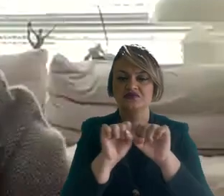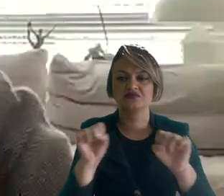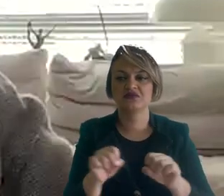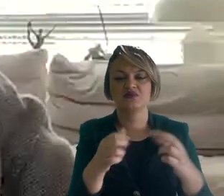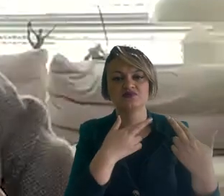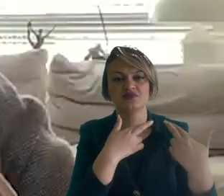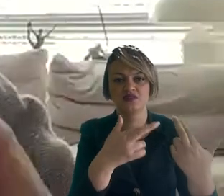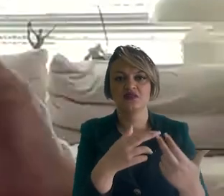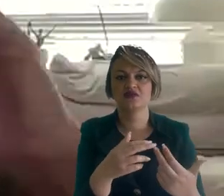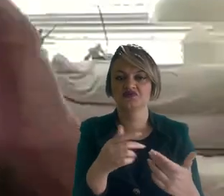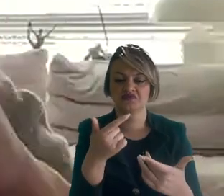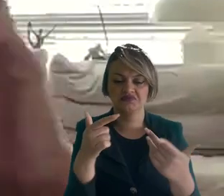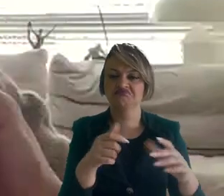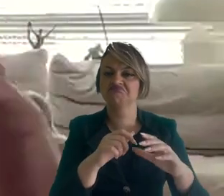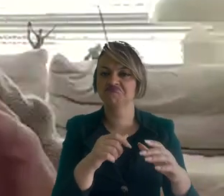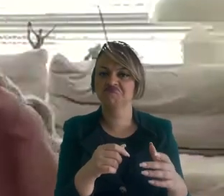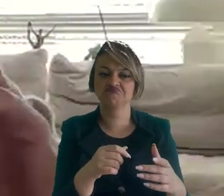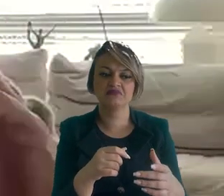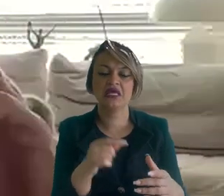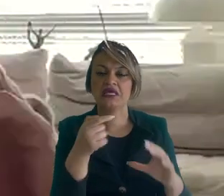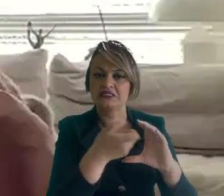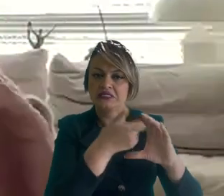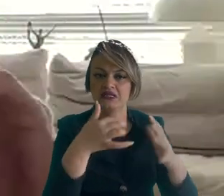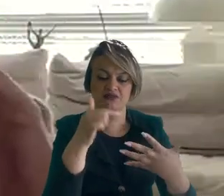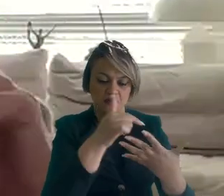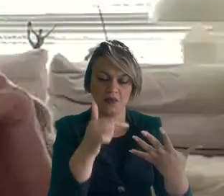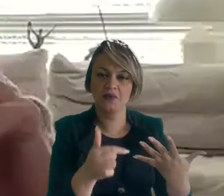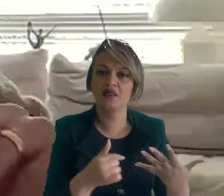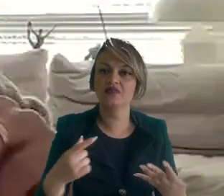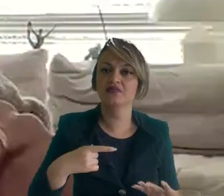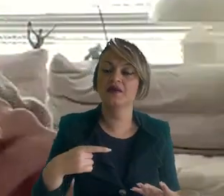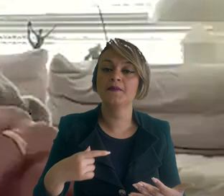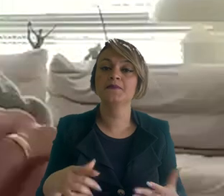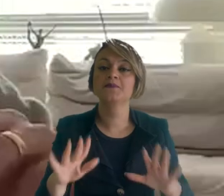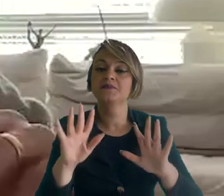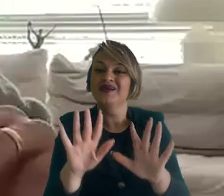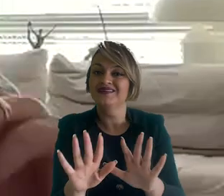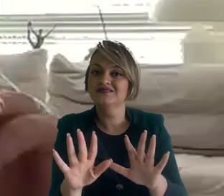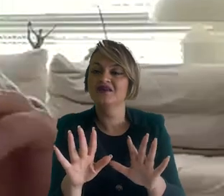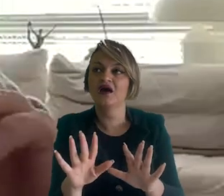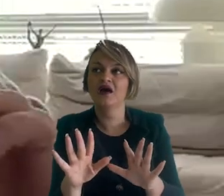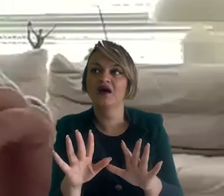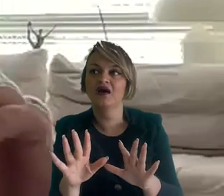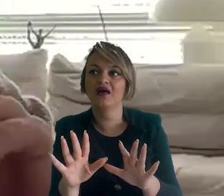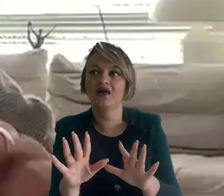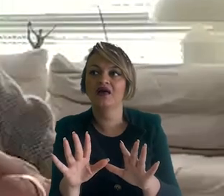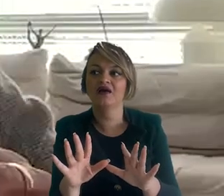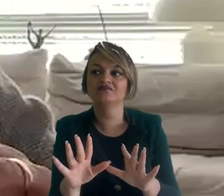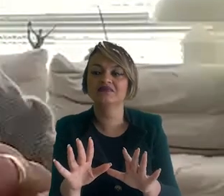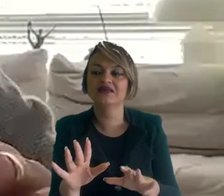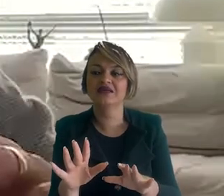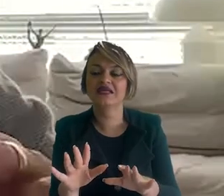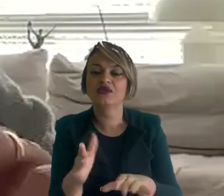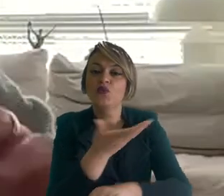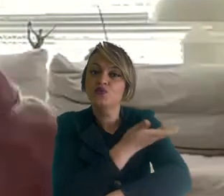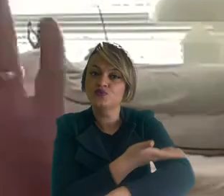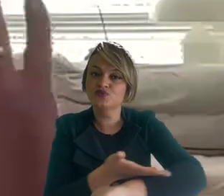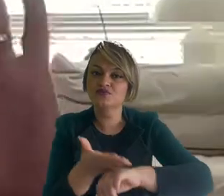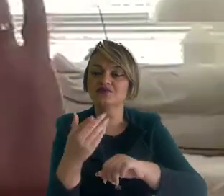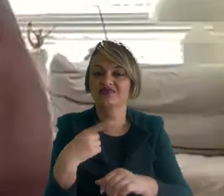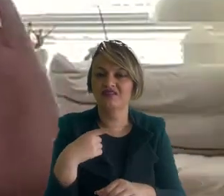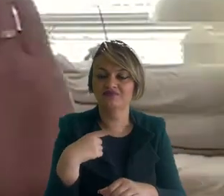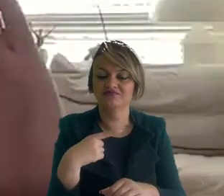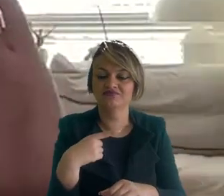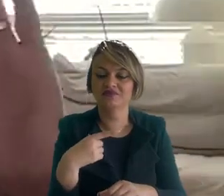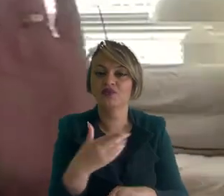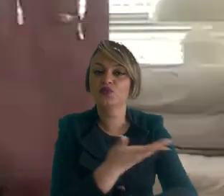de responsabilidade civil eles têm peculiaridades mas seguem esta tendência não